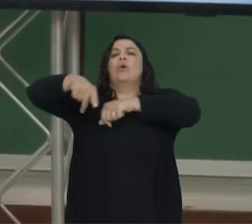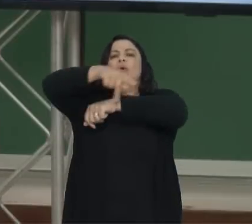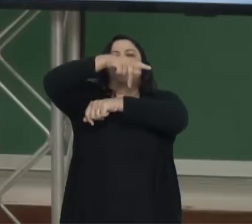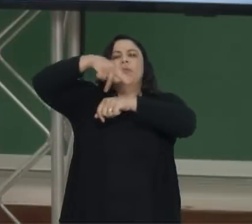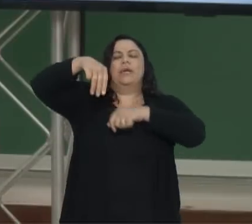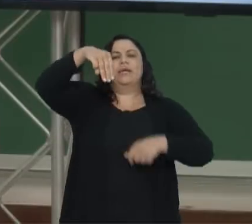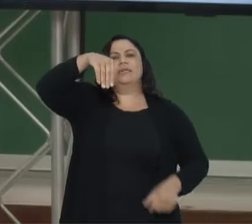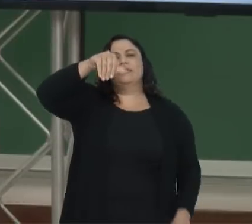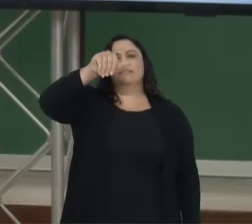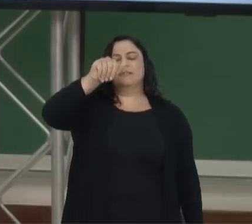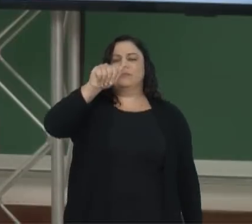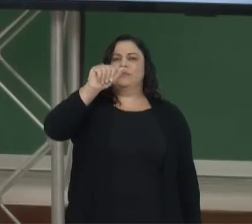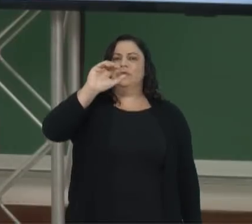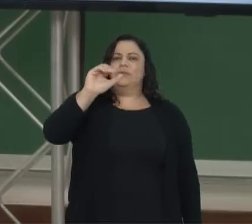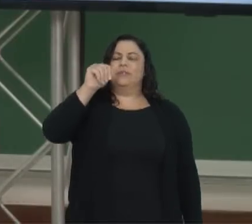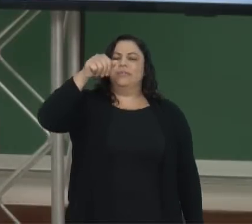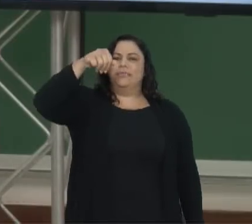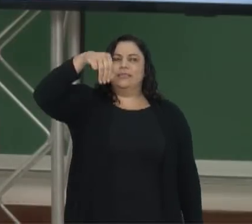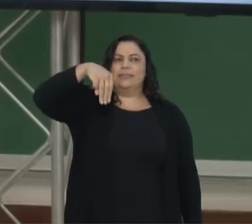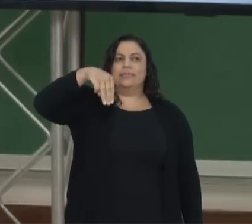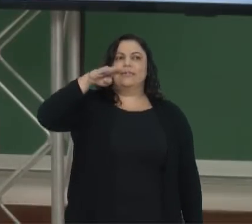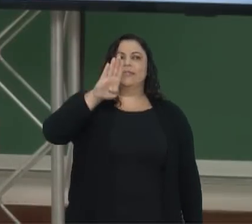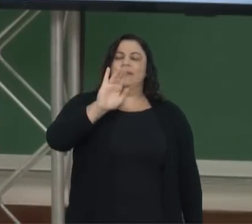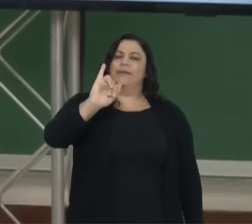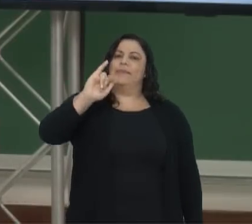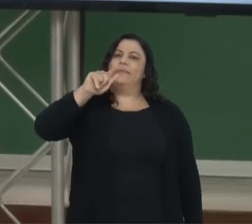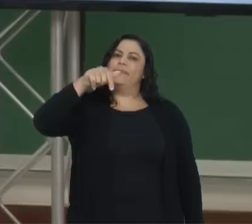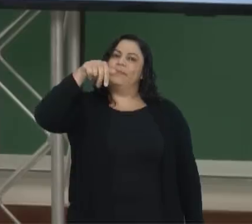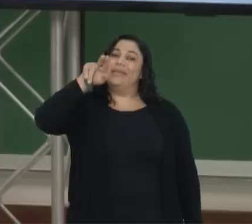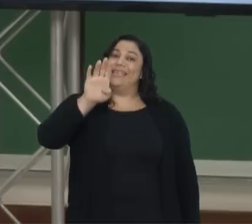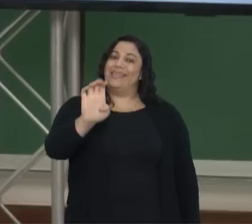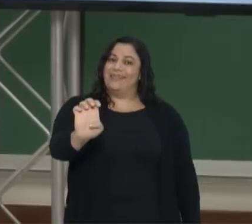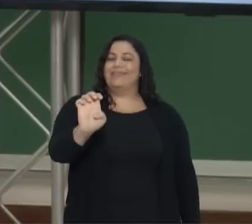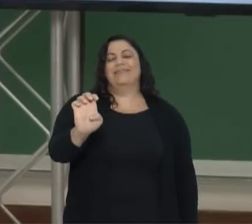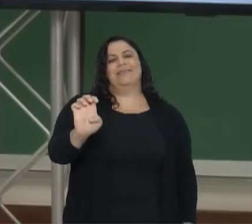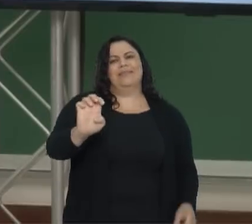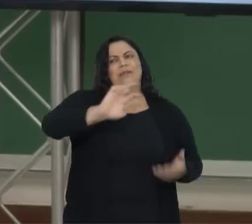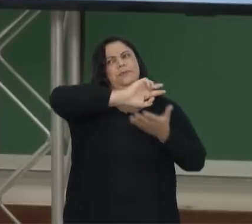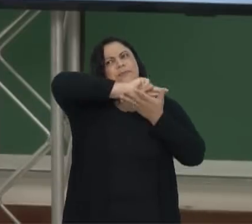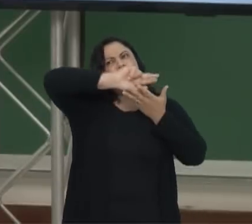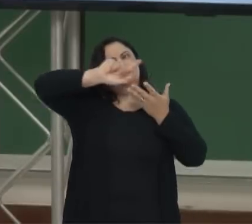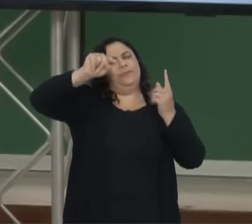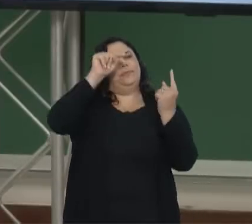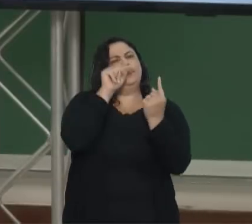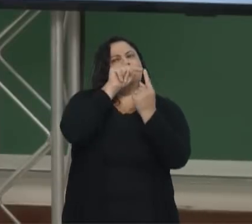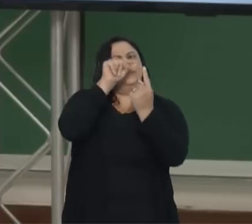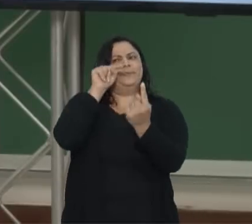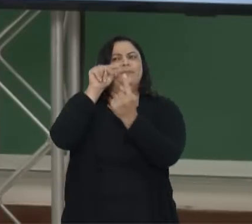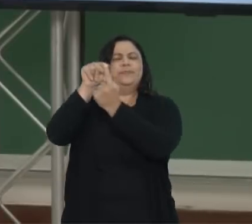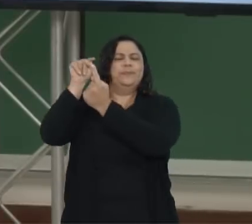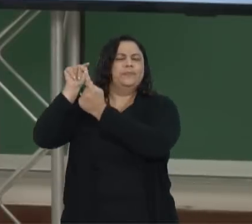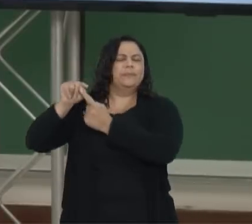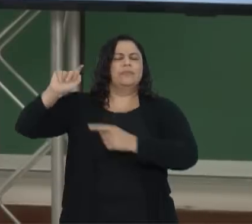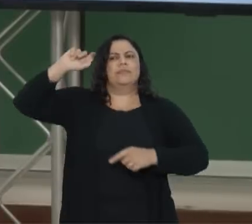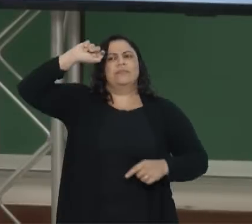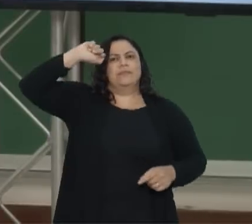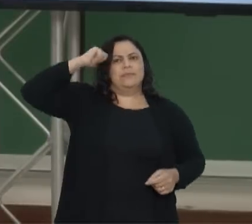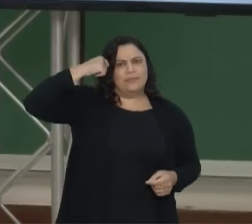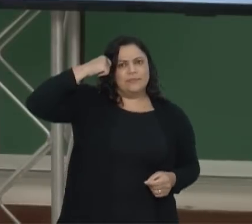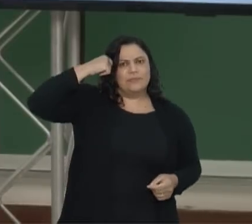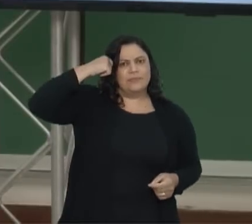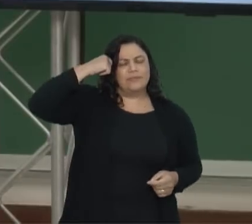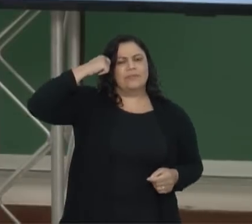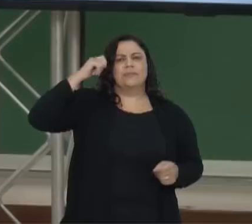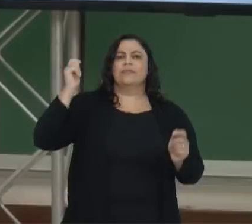Moçambique. Então, isso para mostrar para vocês os diferentes pontos do continente africano que mandaram, né, através